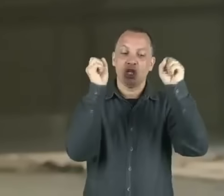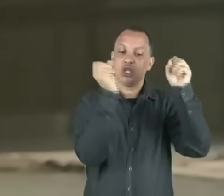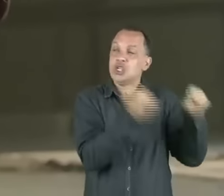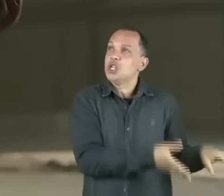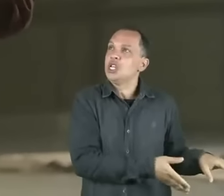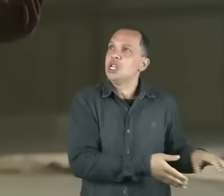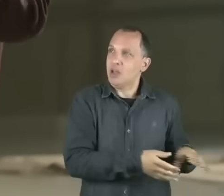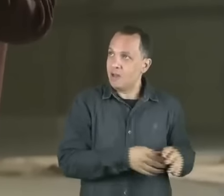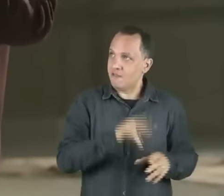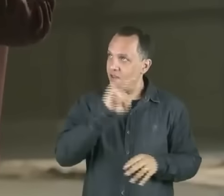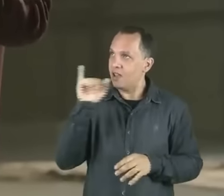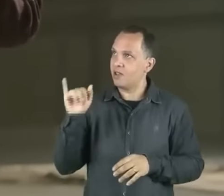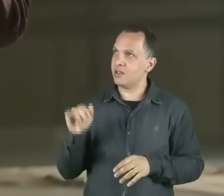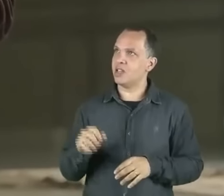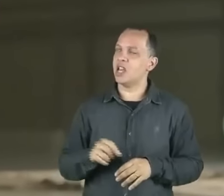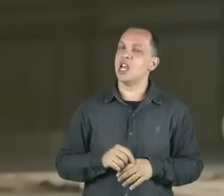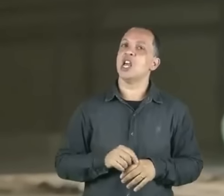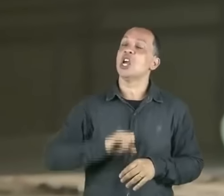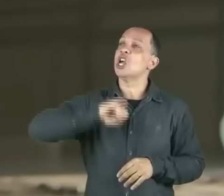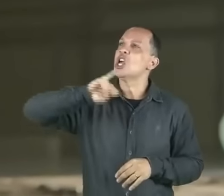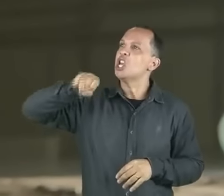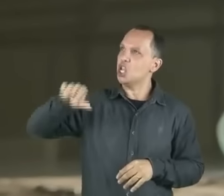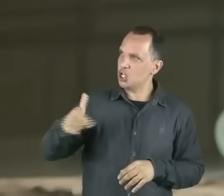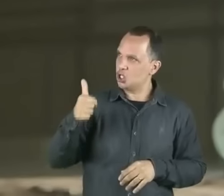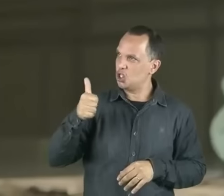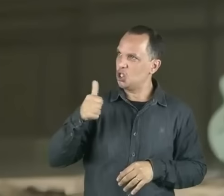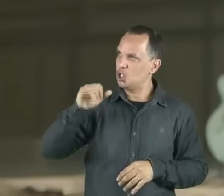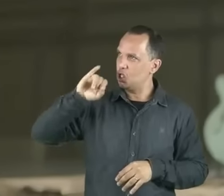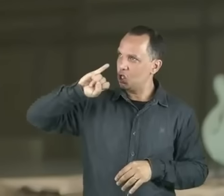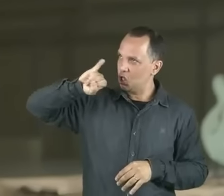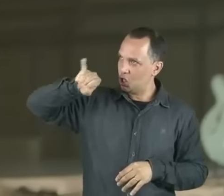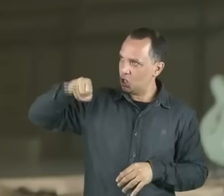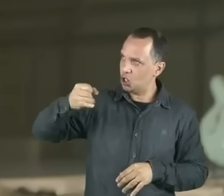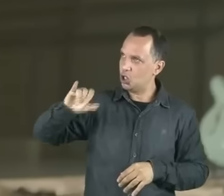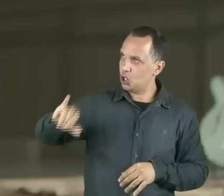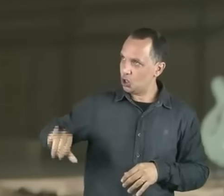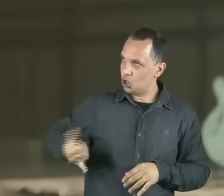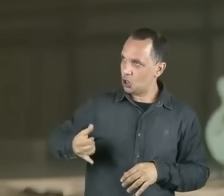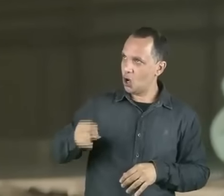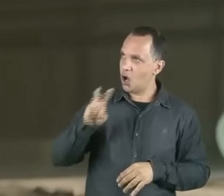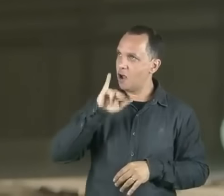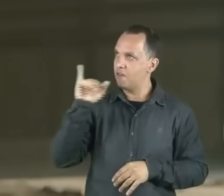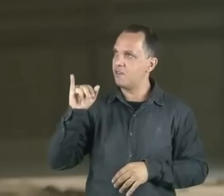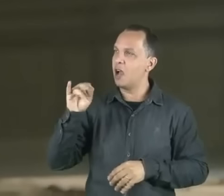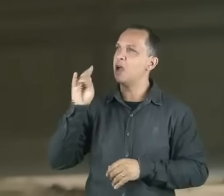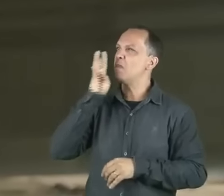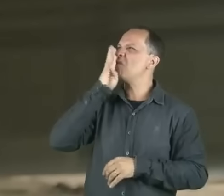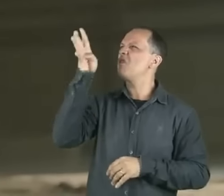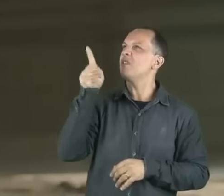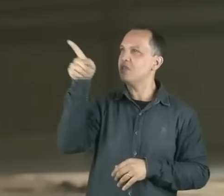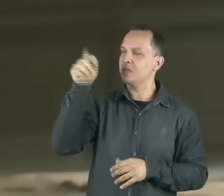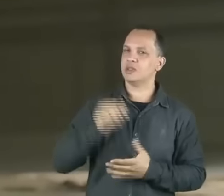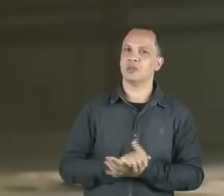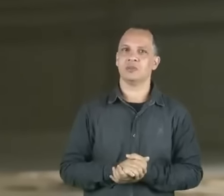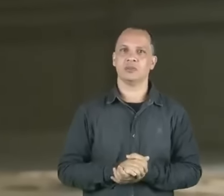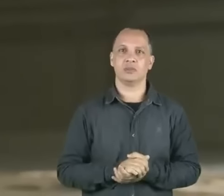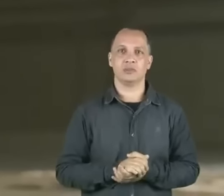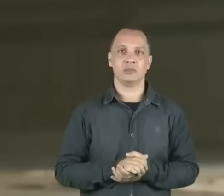capítulo 1 do Livro de Jó diz assim que em todas as coisas Jó não